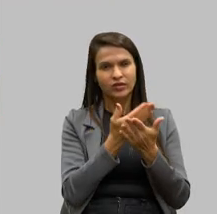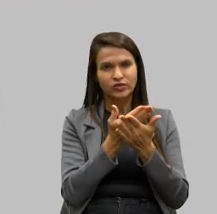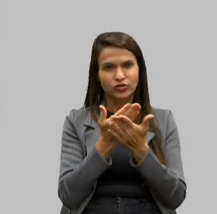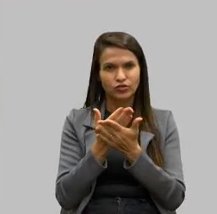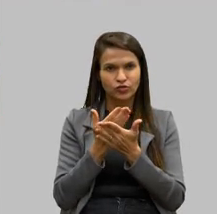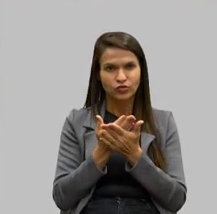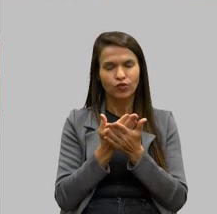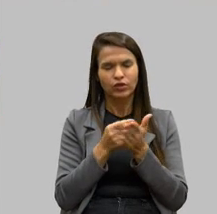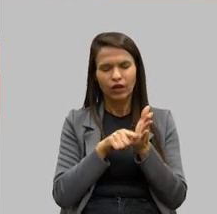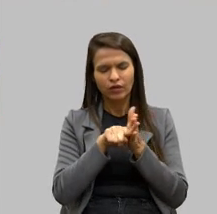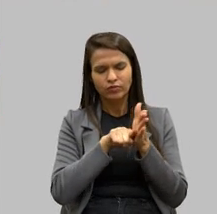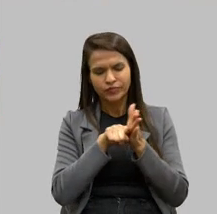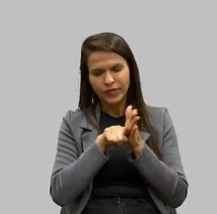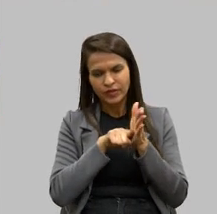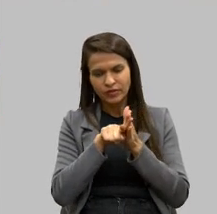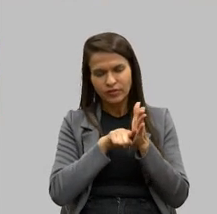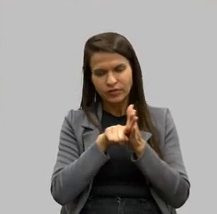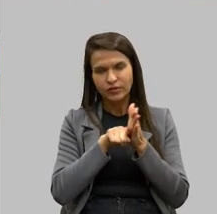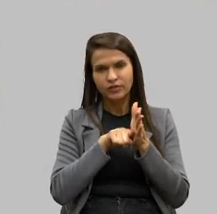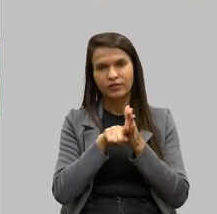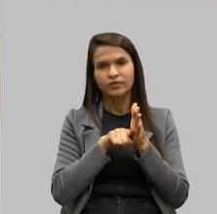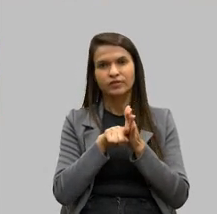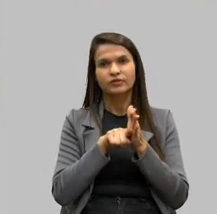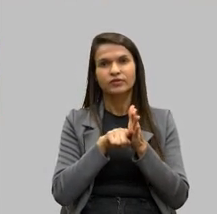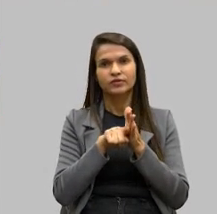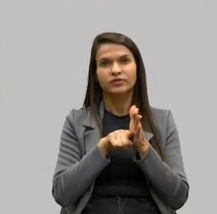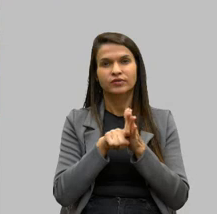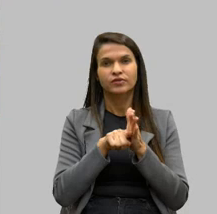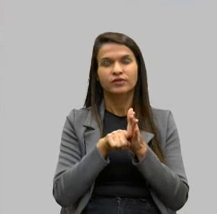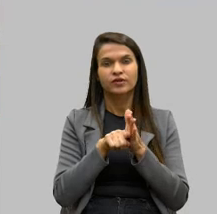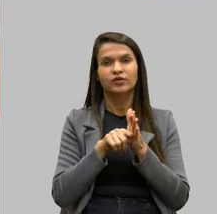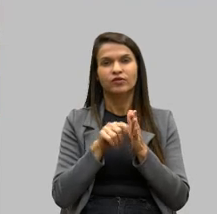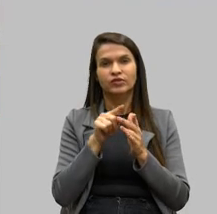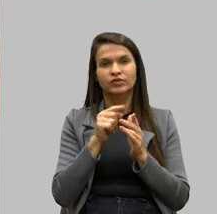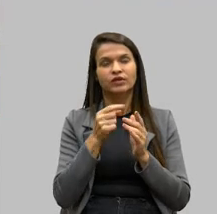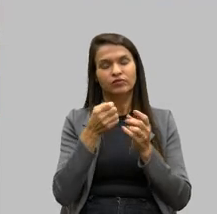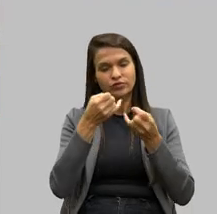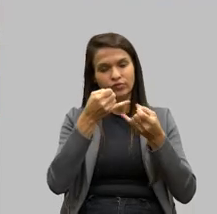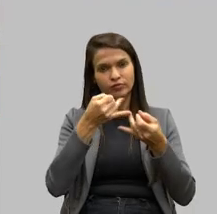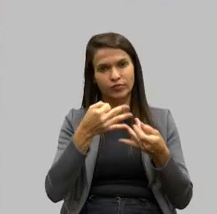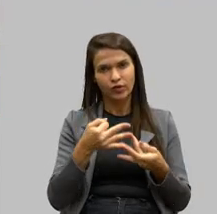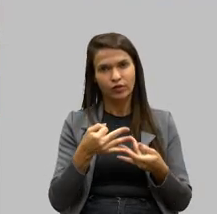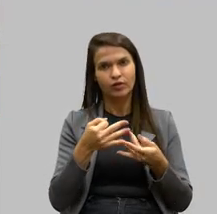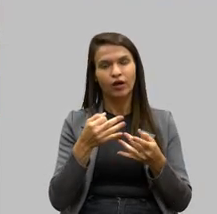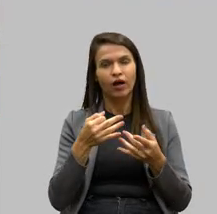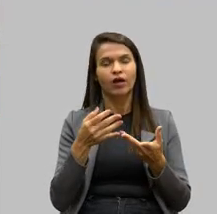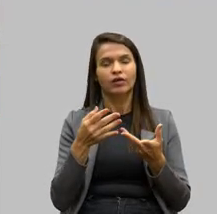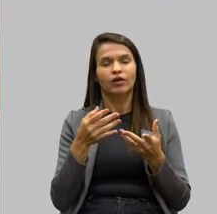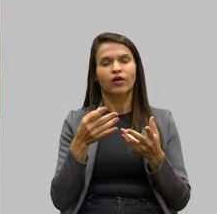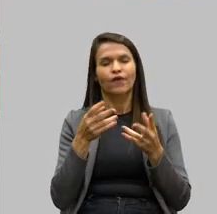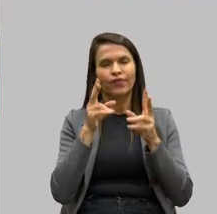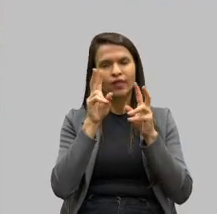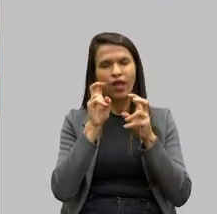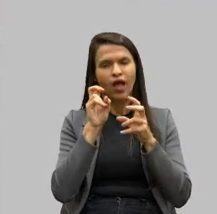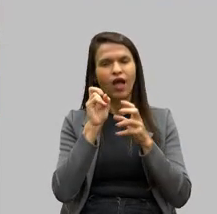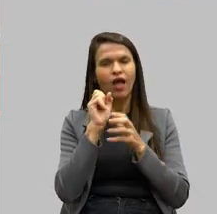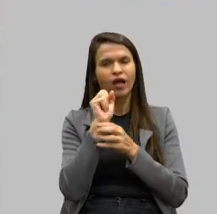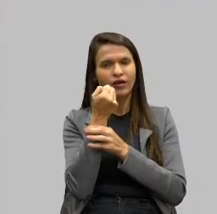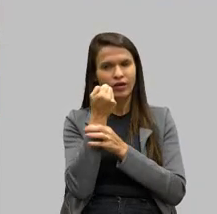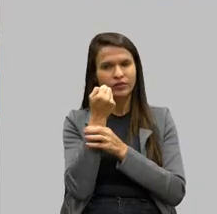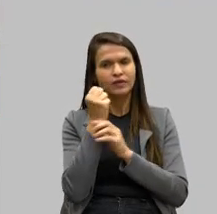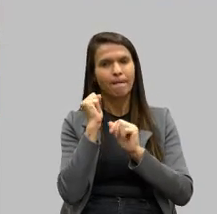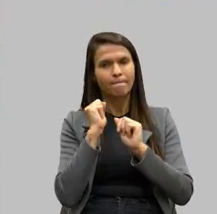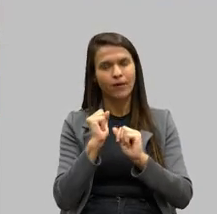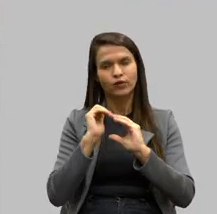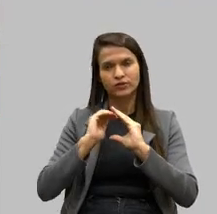esse levantamento que você relatou em relação à segurança, você possa encaminhar à